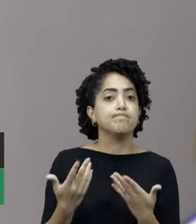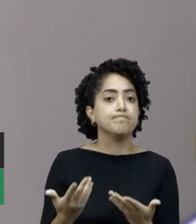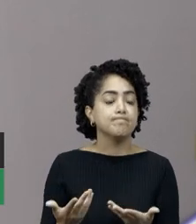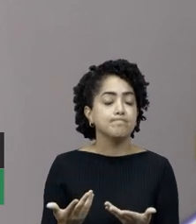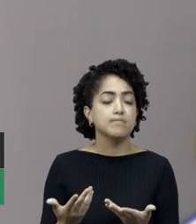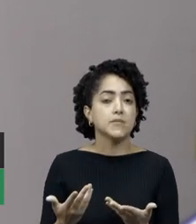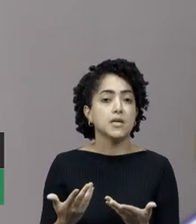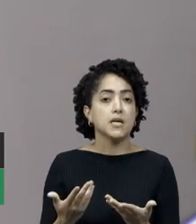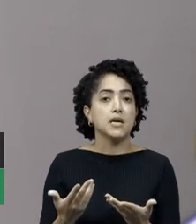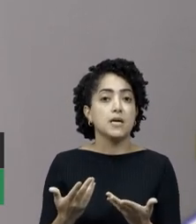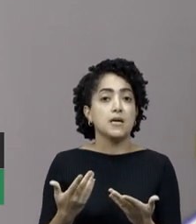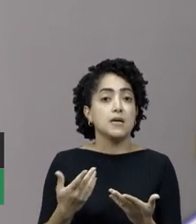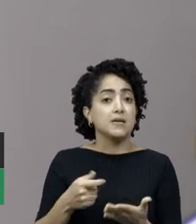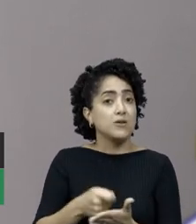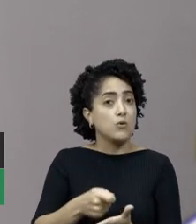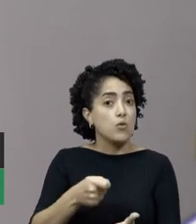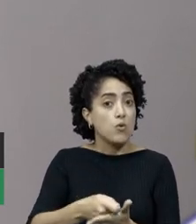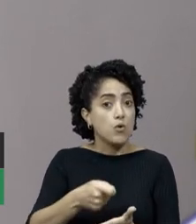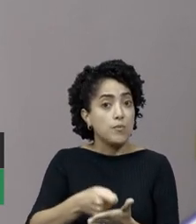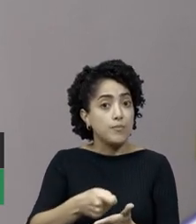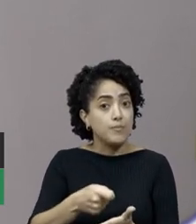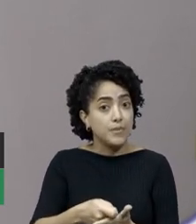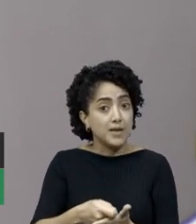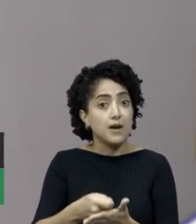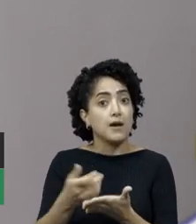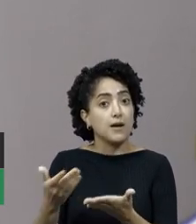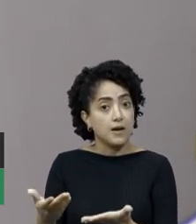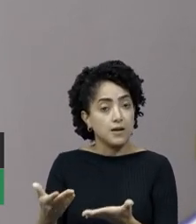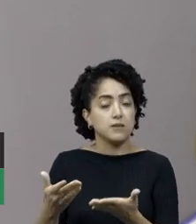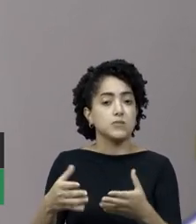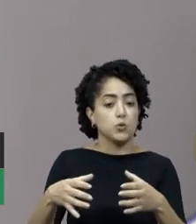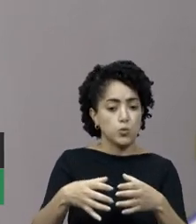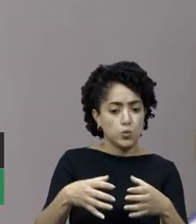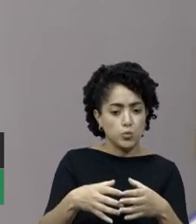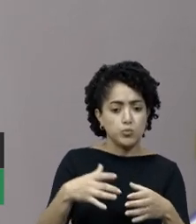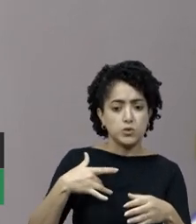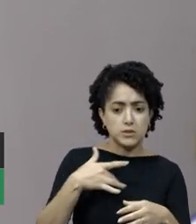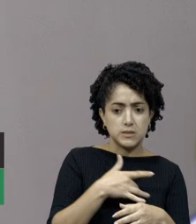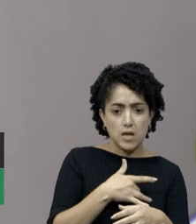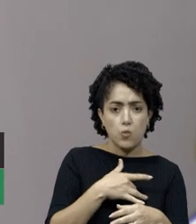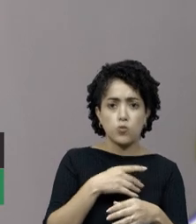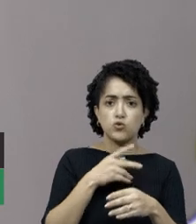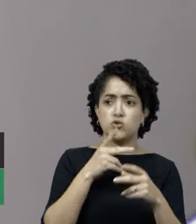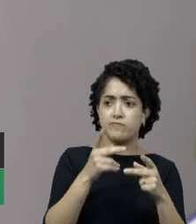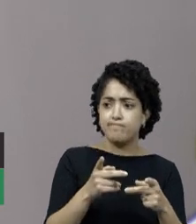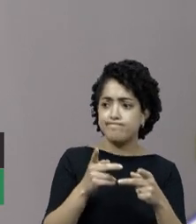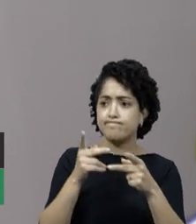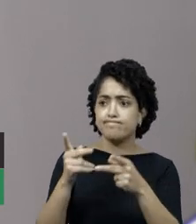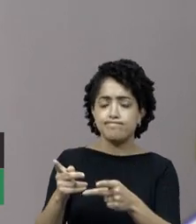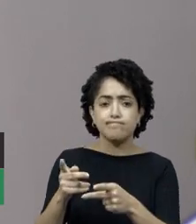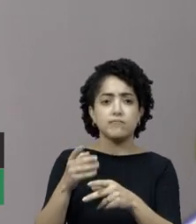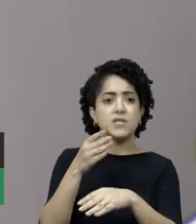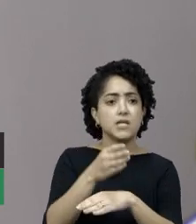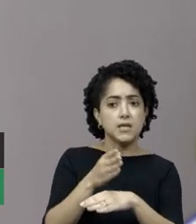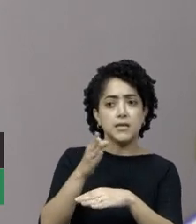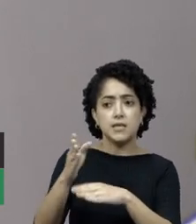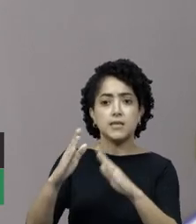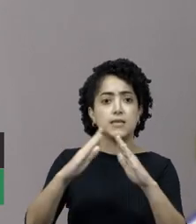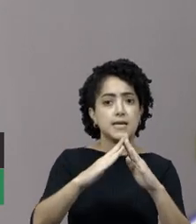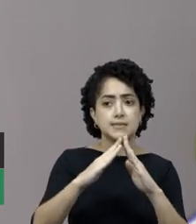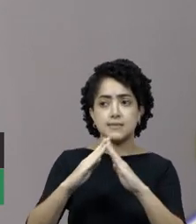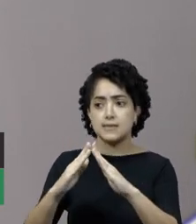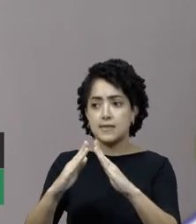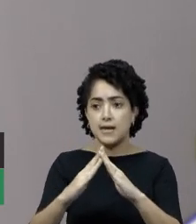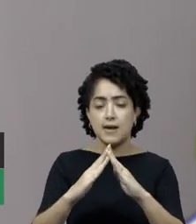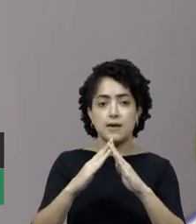é algo que a gente tem que cobrar mais dos nossos agentes comunitários de saúde, fazer visita constante nas casas das famílias,